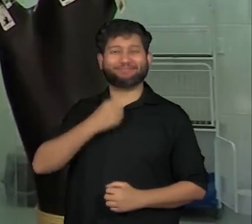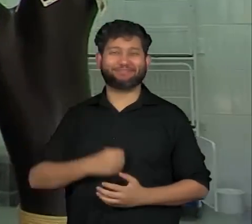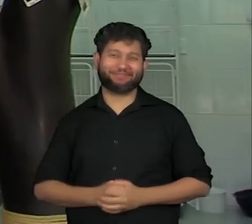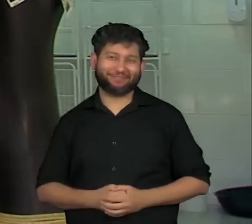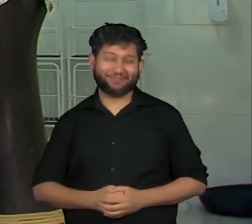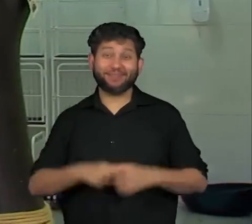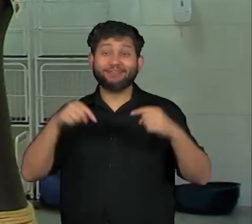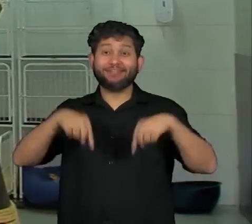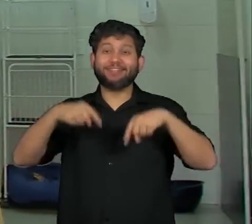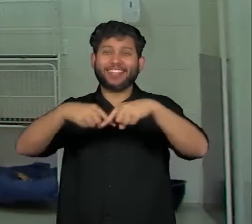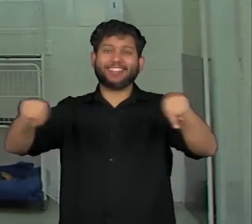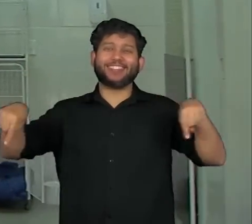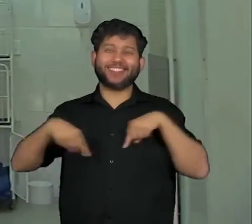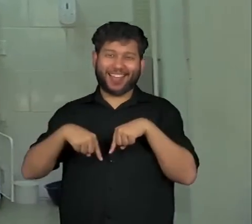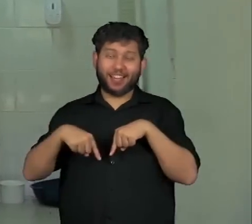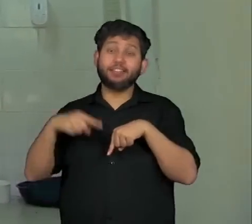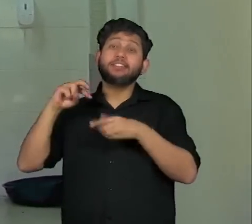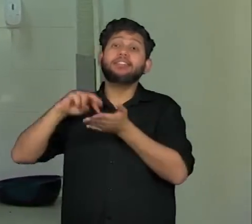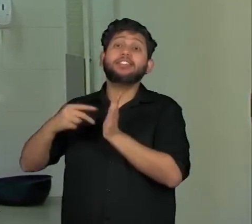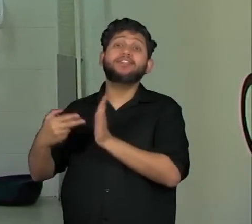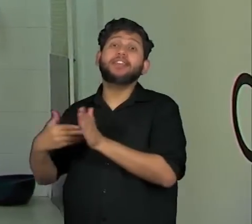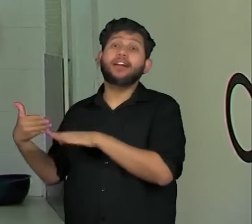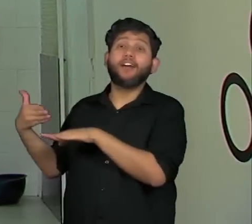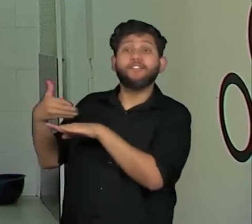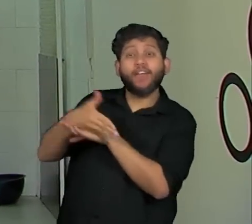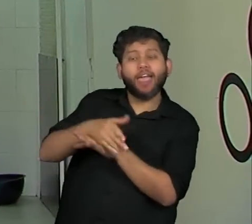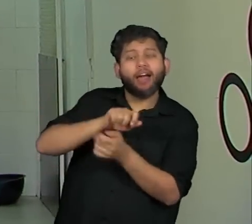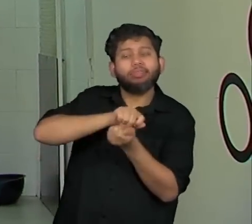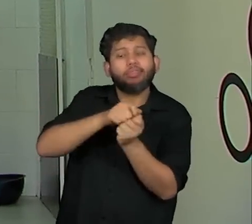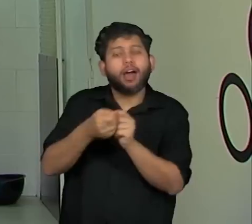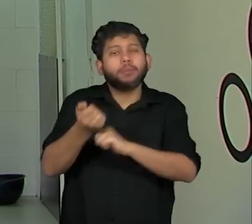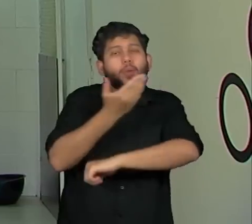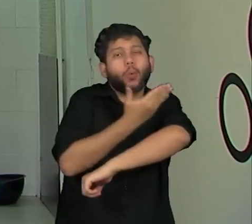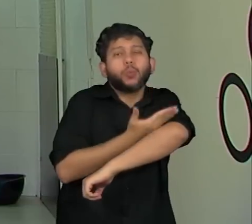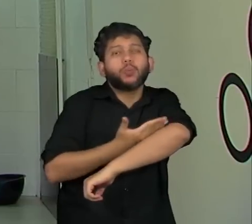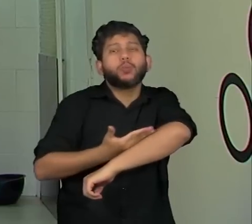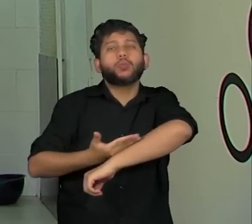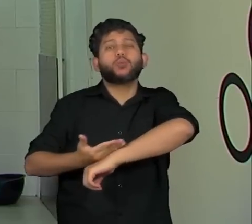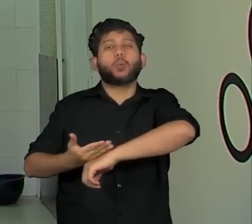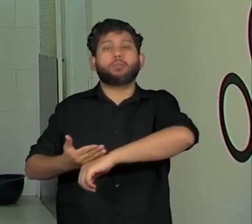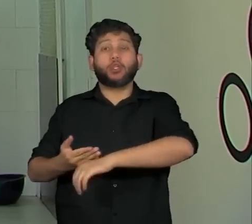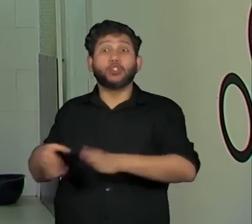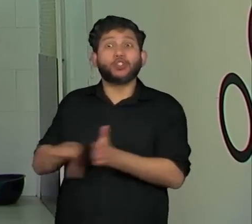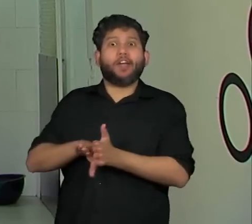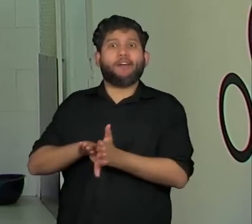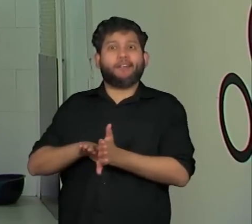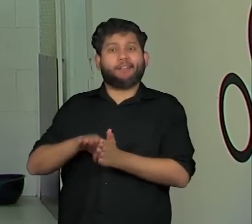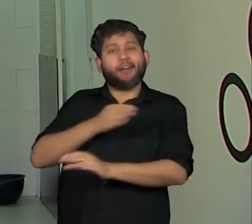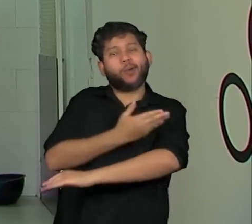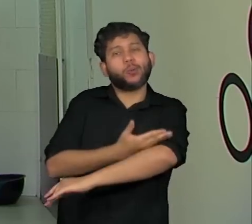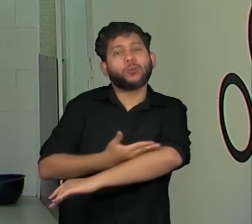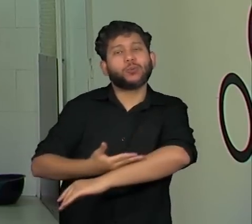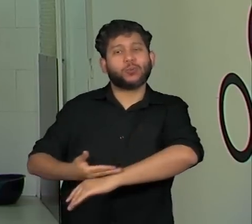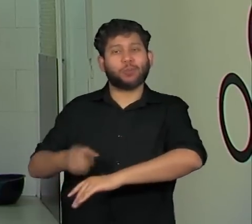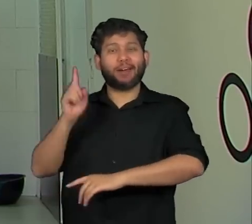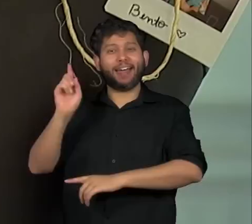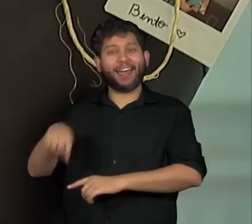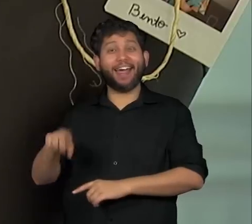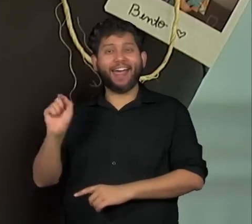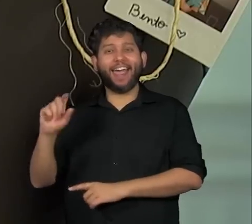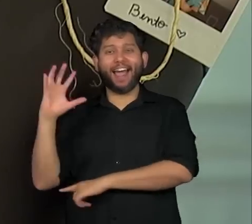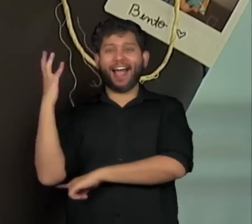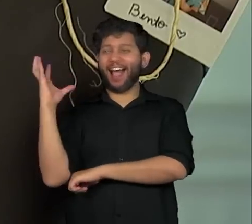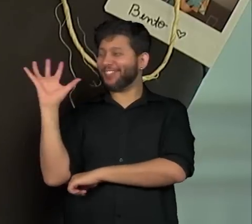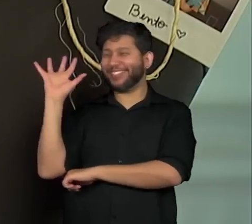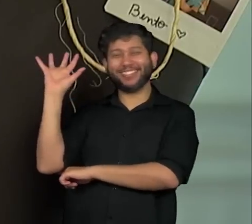Esta é a sala de adaptação do Jardim dos Gatos, usada na chegada. Aqui está a árvore da adoção.